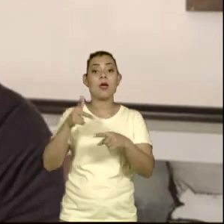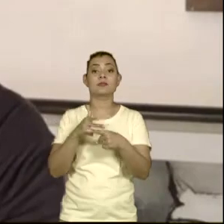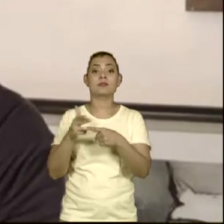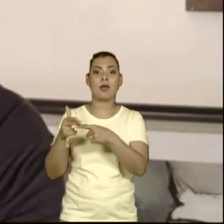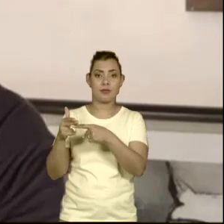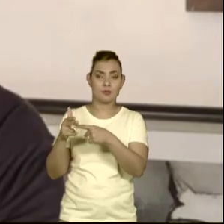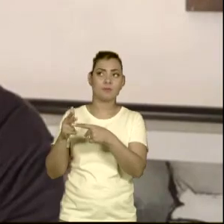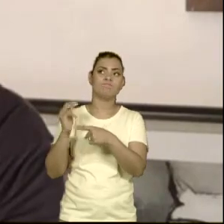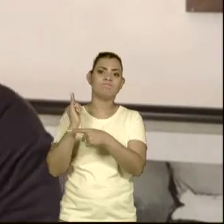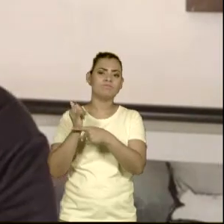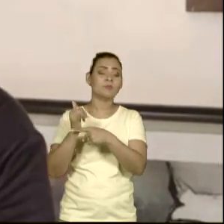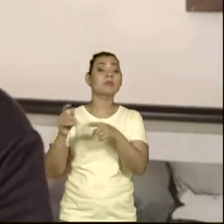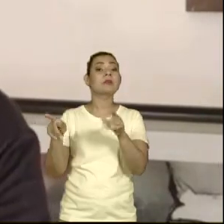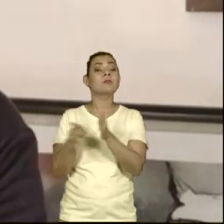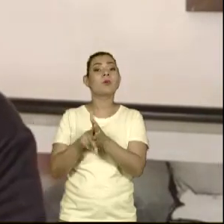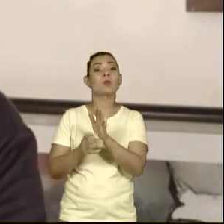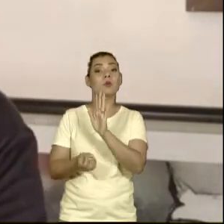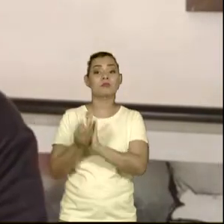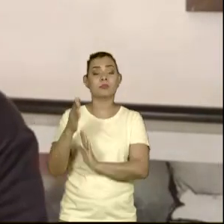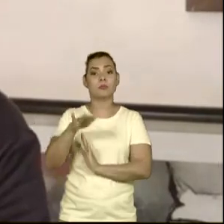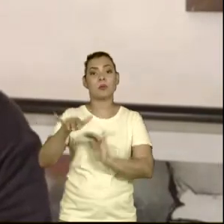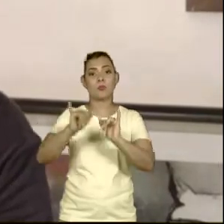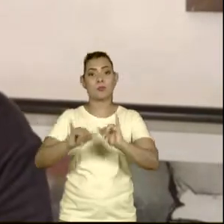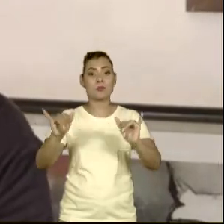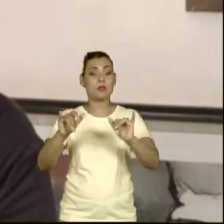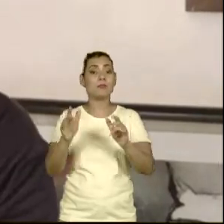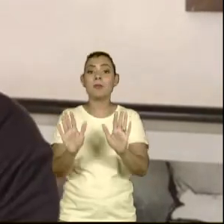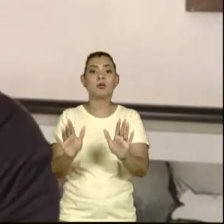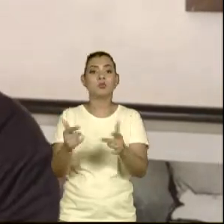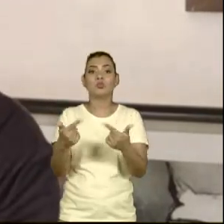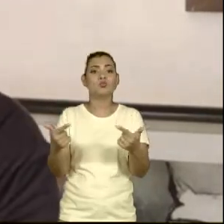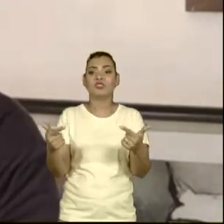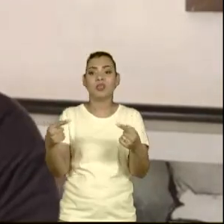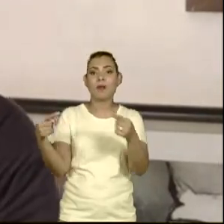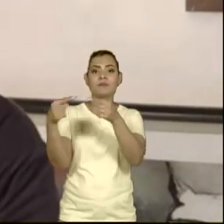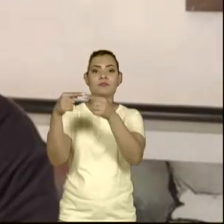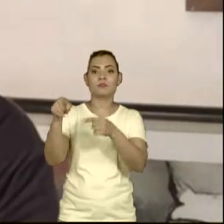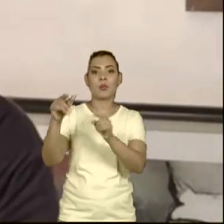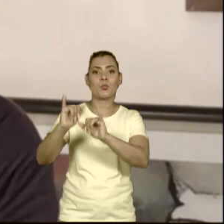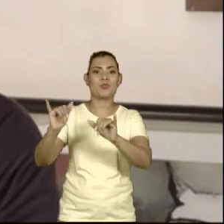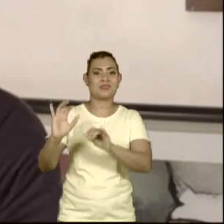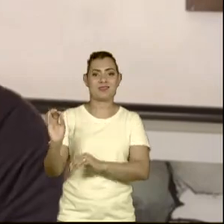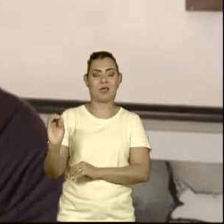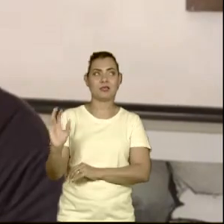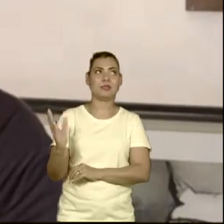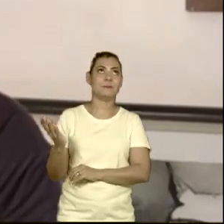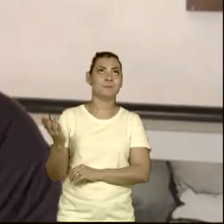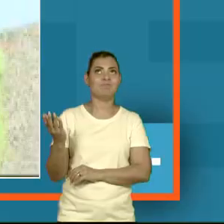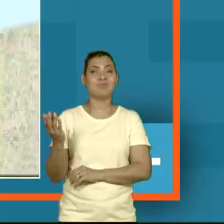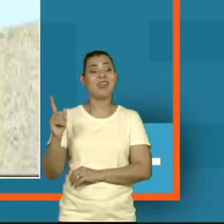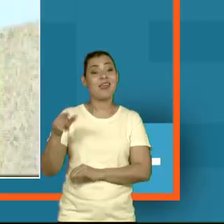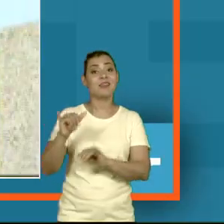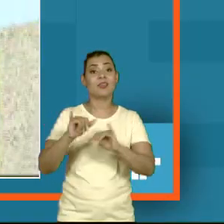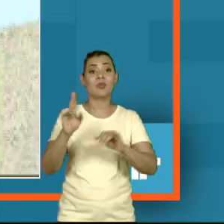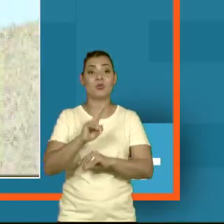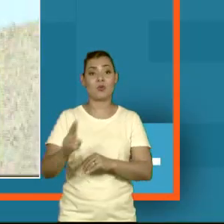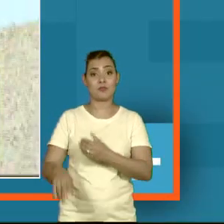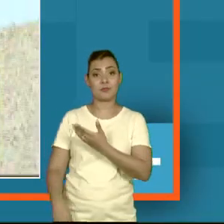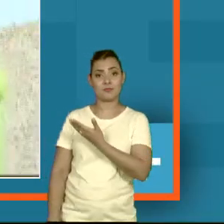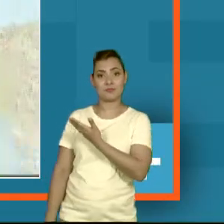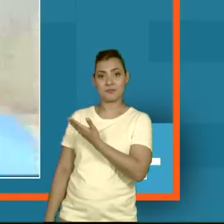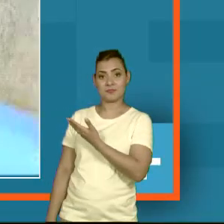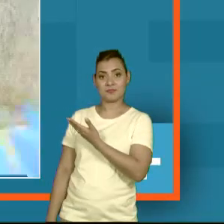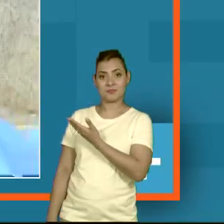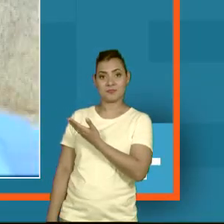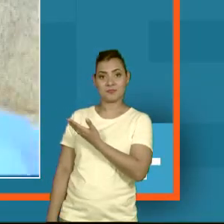uma série que nasceu no meio publicitário, mas não tinha nenhuma pegada publicitária. Era uma série chamada TVzinha